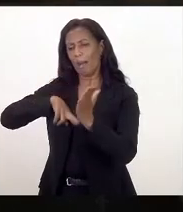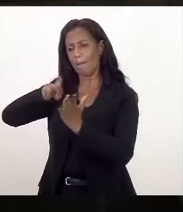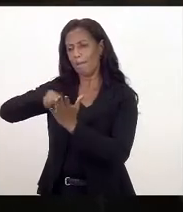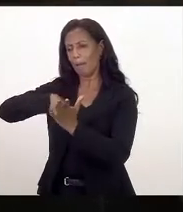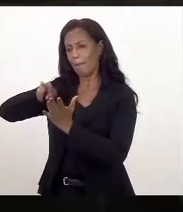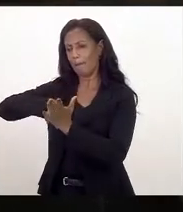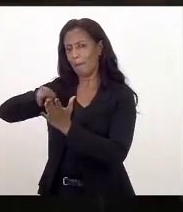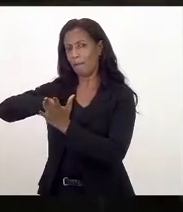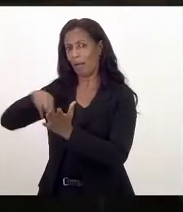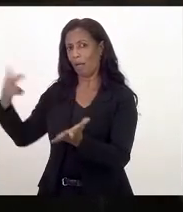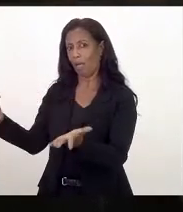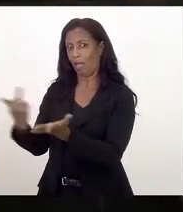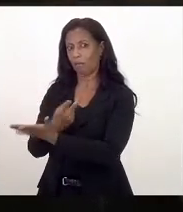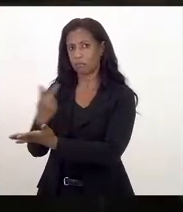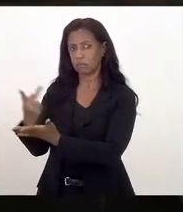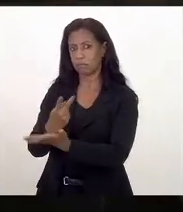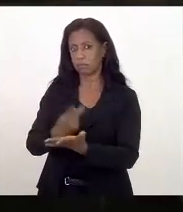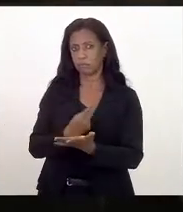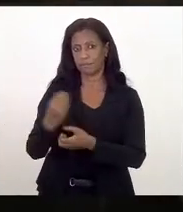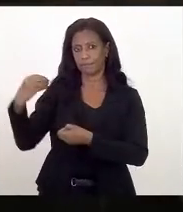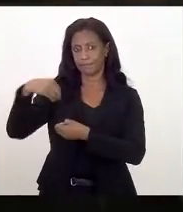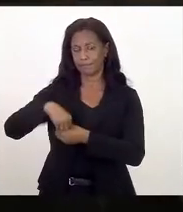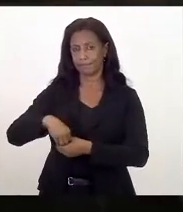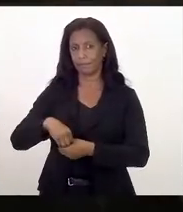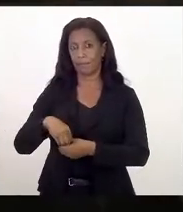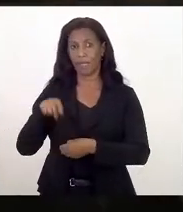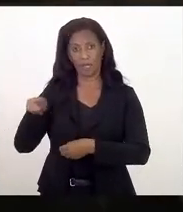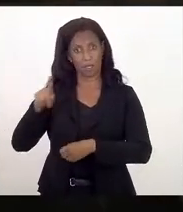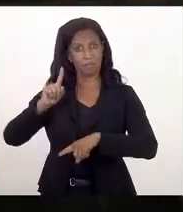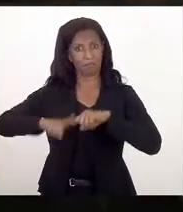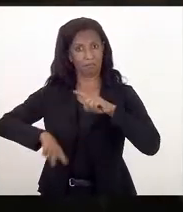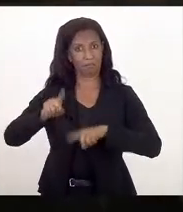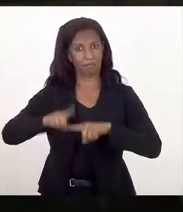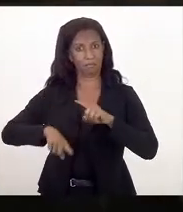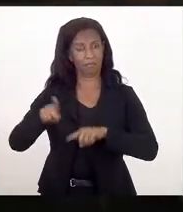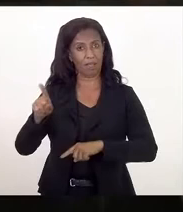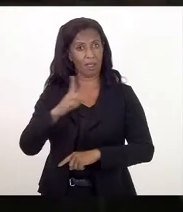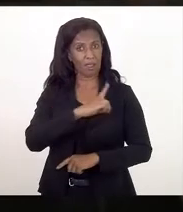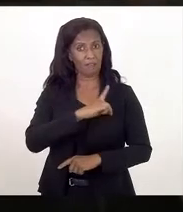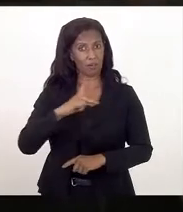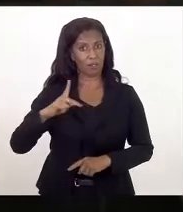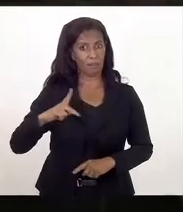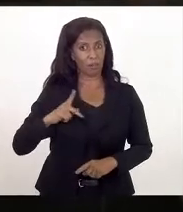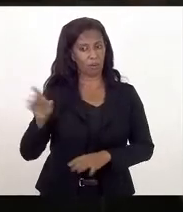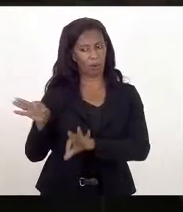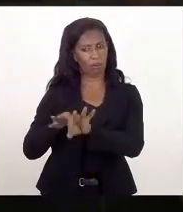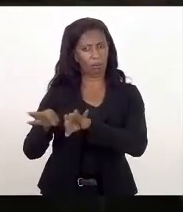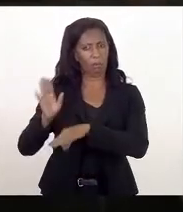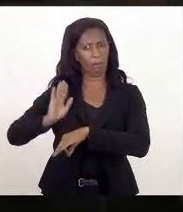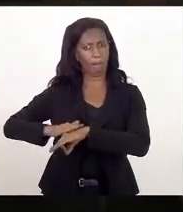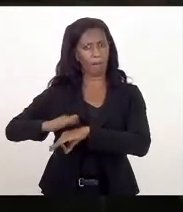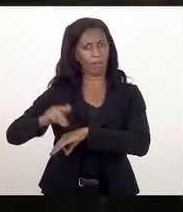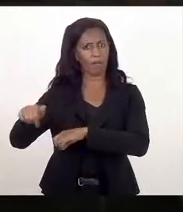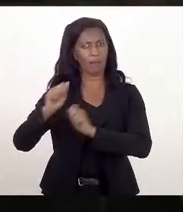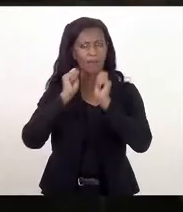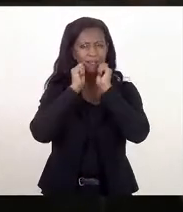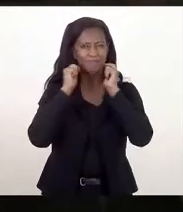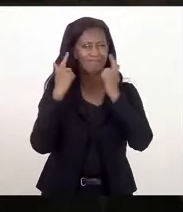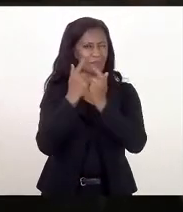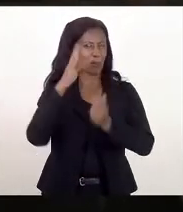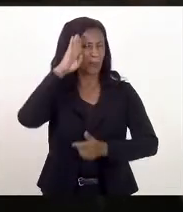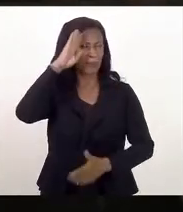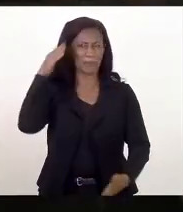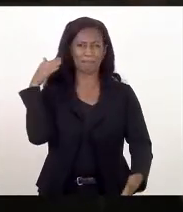violações, a partir desses atendimentos. Esse material produzido pela Defensoria Pública, aqui no Parlamento, foi central,